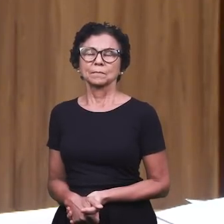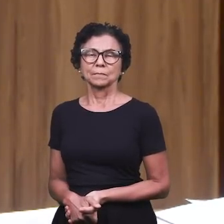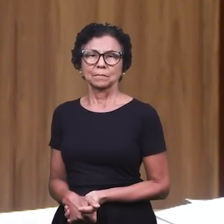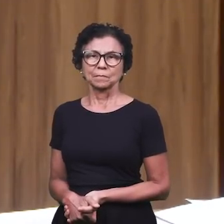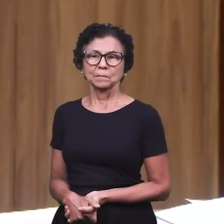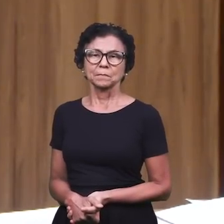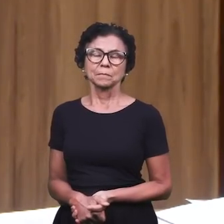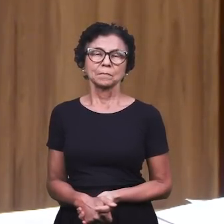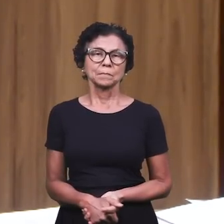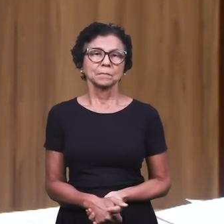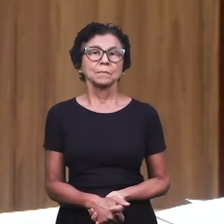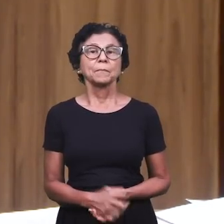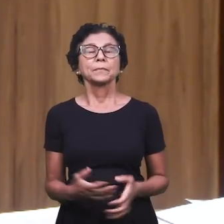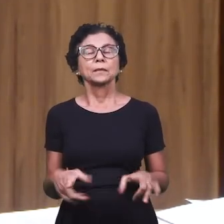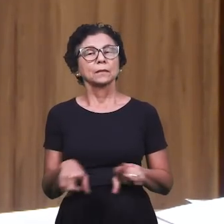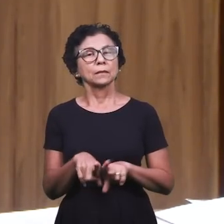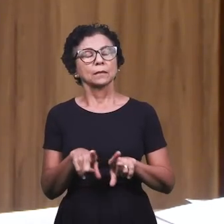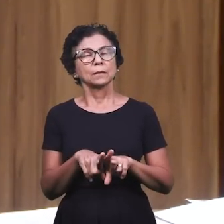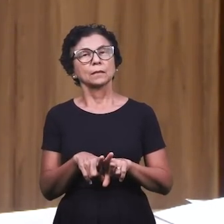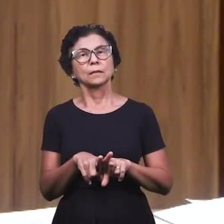um momento também, aquele momento